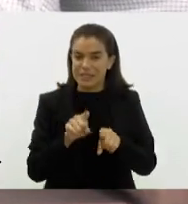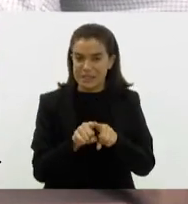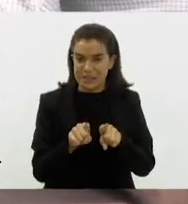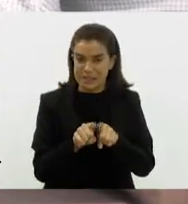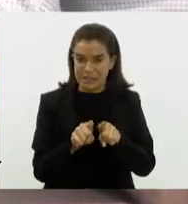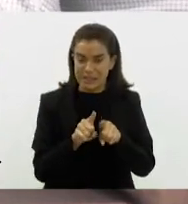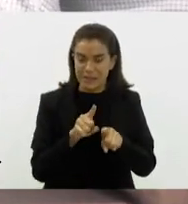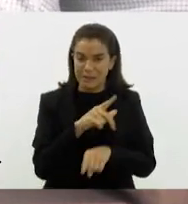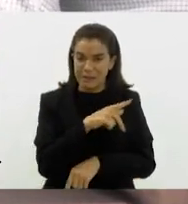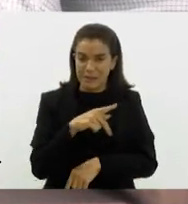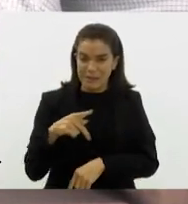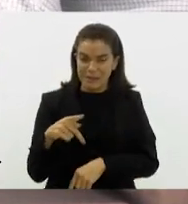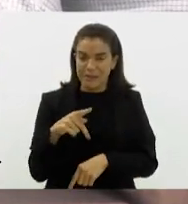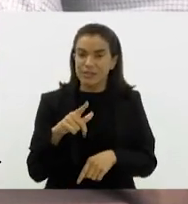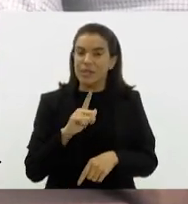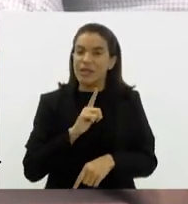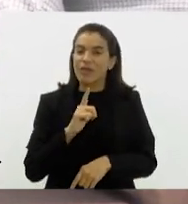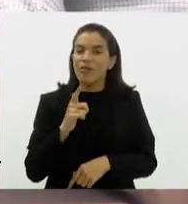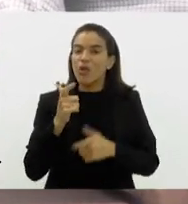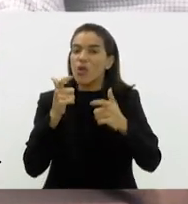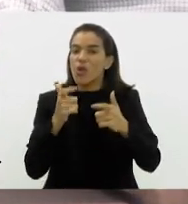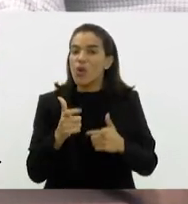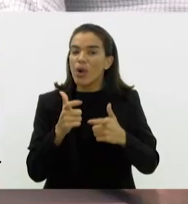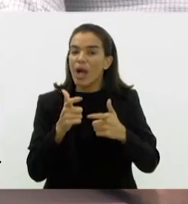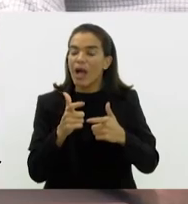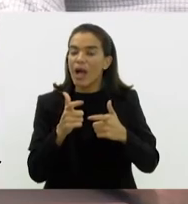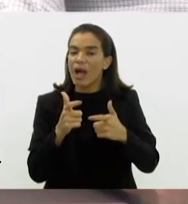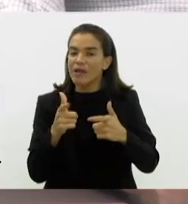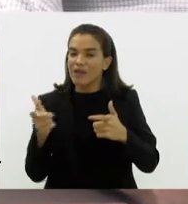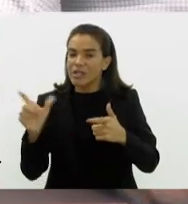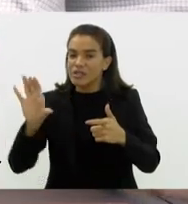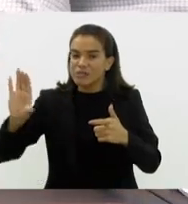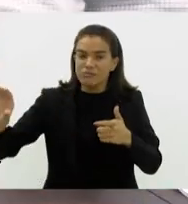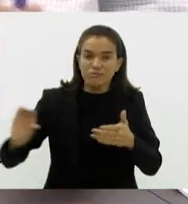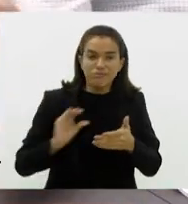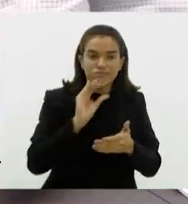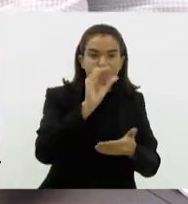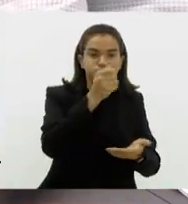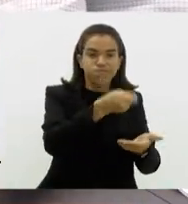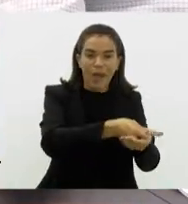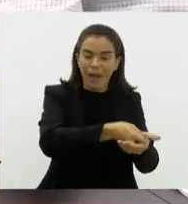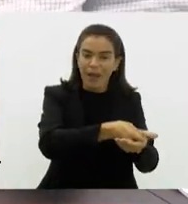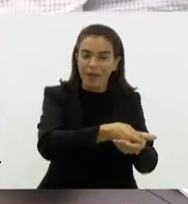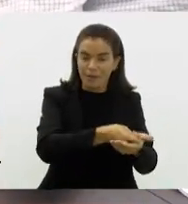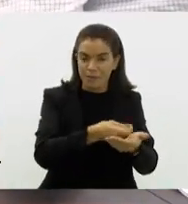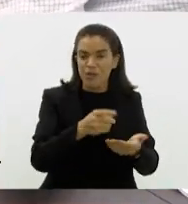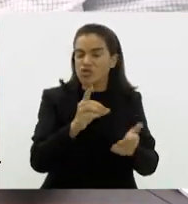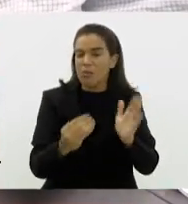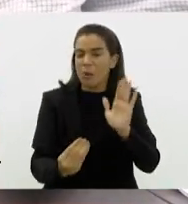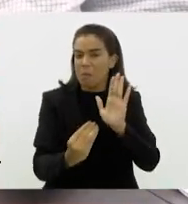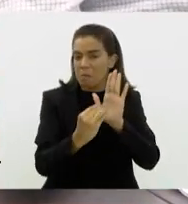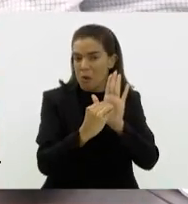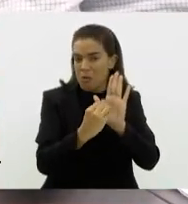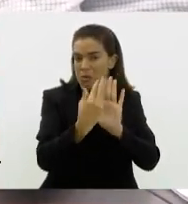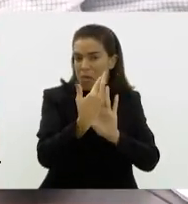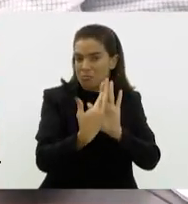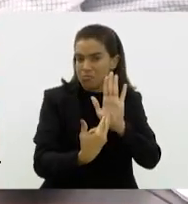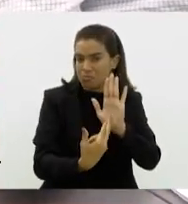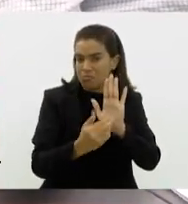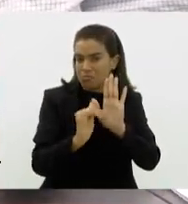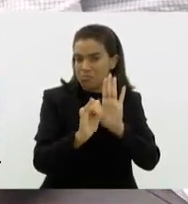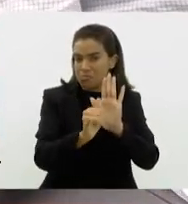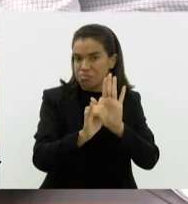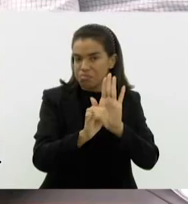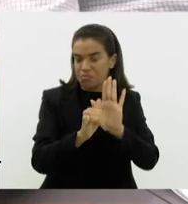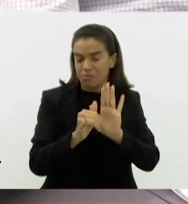Amorim, de tirar a fonte genérica de custeio, está aí no artigo 4º. Era só para acrescentar no relatório do deputado Fred